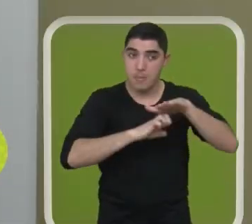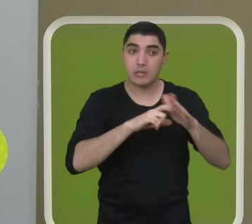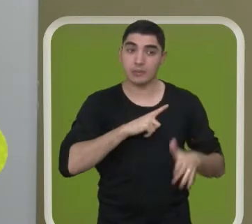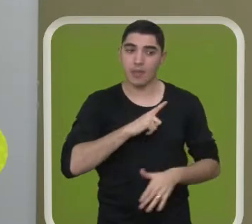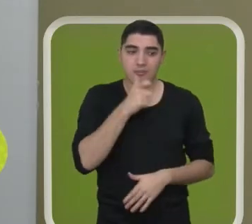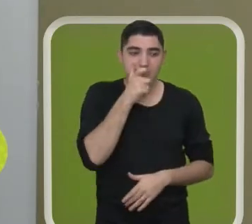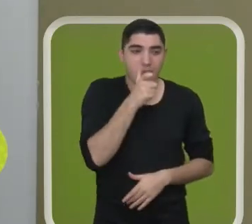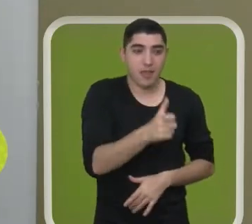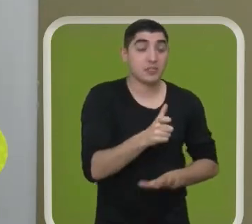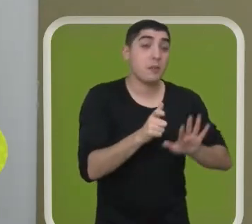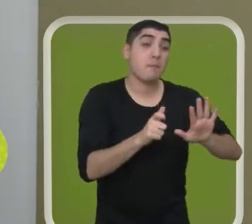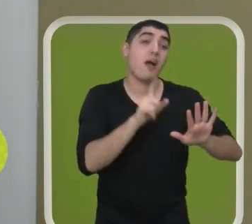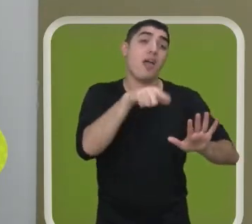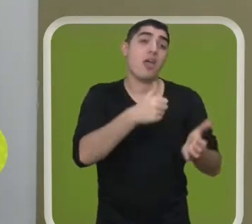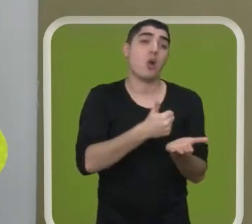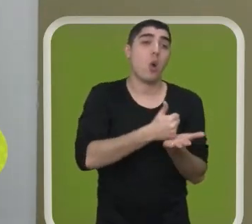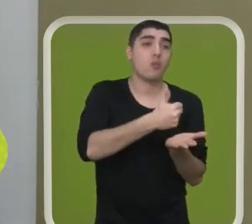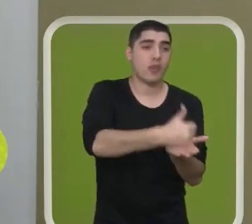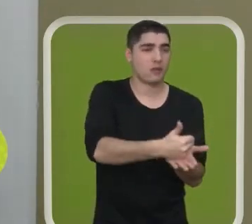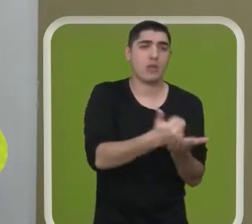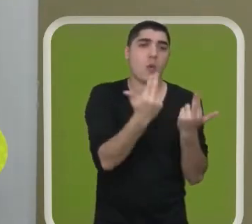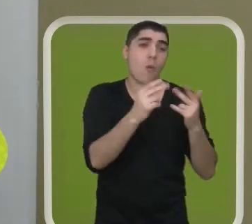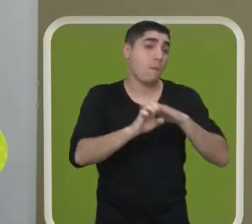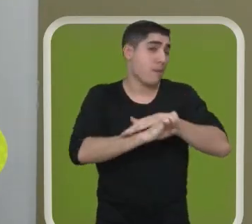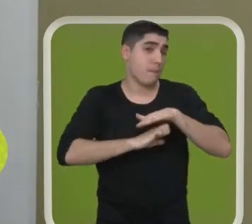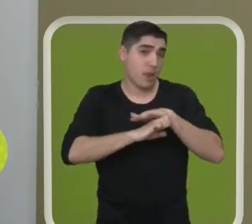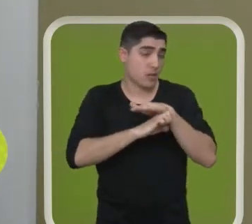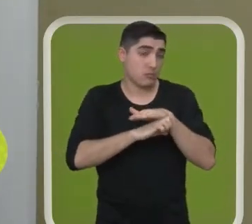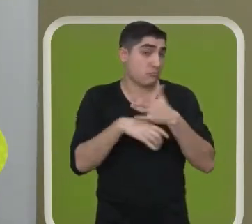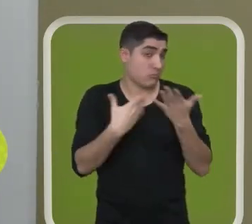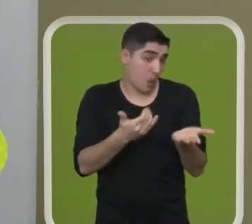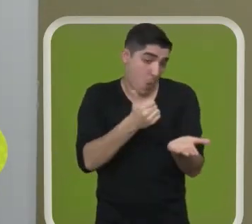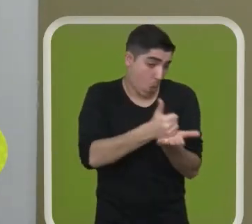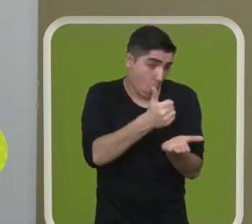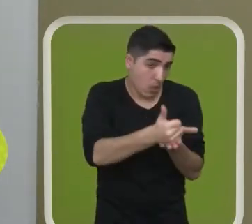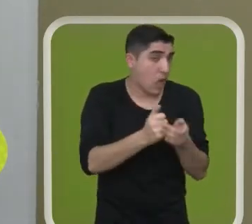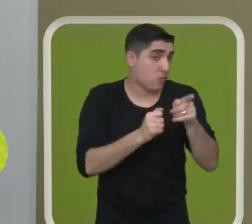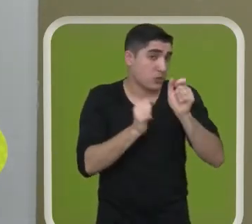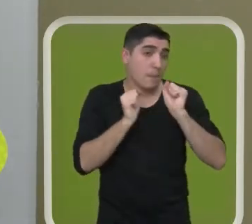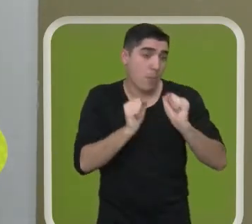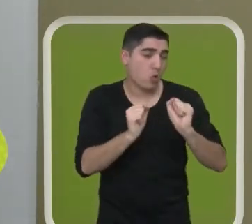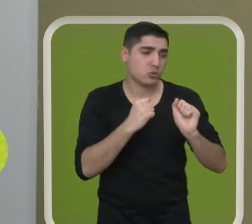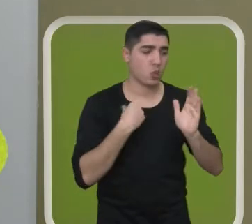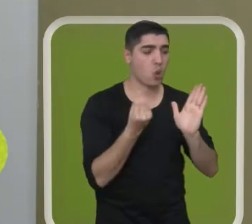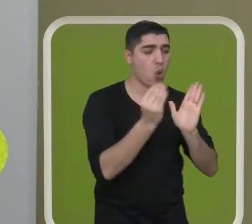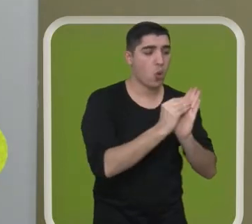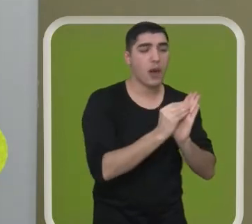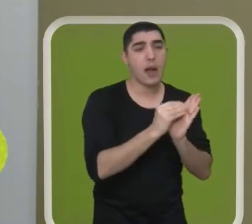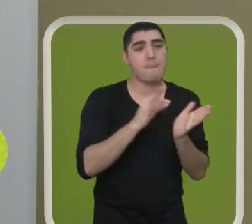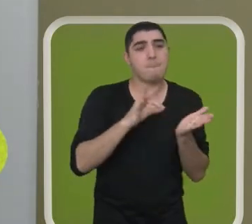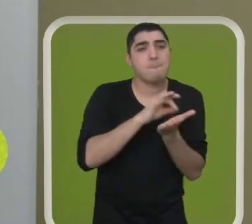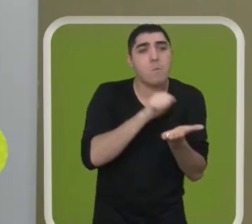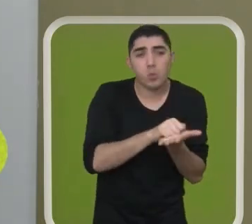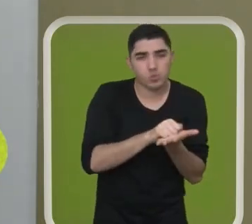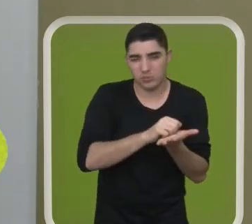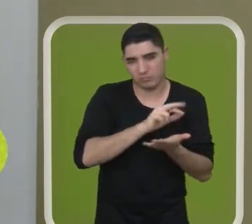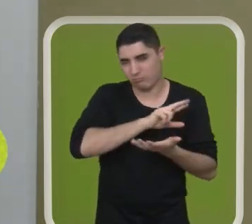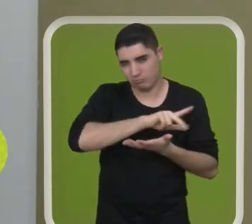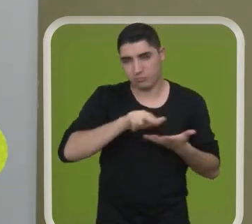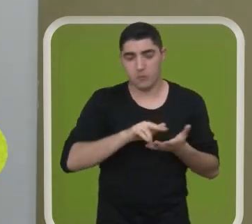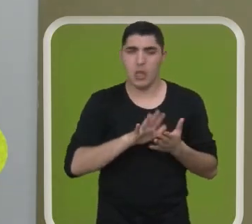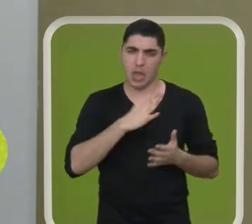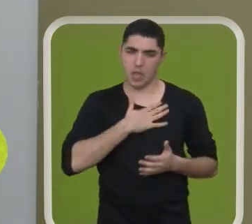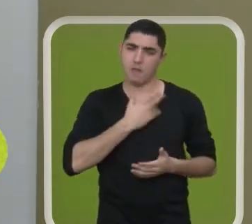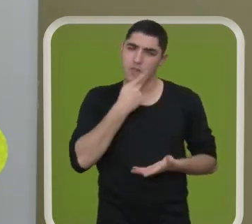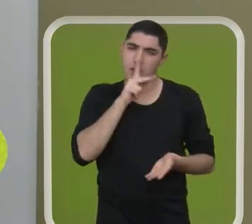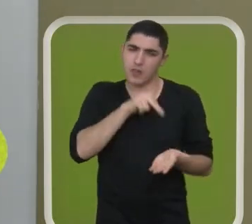é um contrato, é como se fosse uma empresa. E num contrato você pode descrever uma multa em caso de descumprimento. Eu, sinceramente,